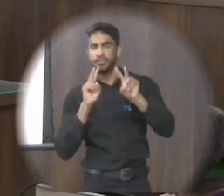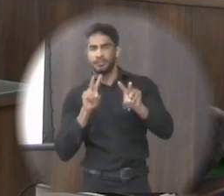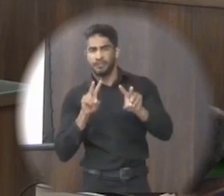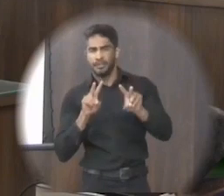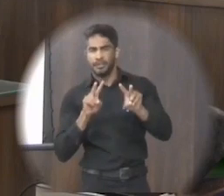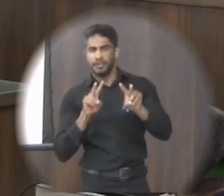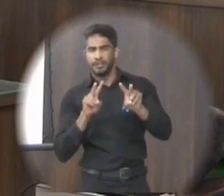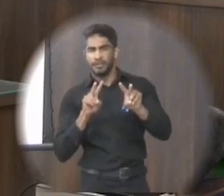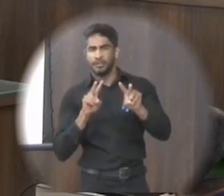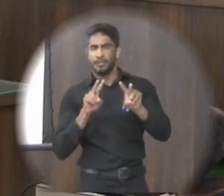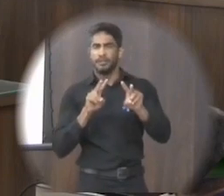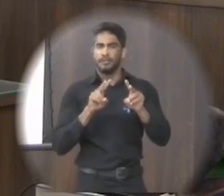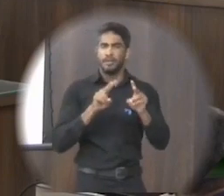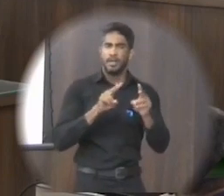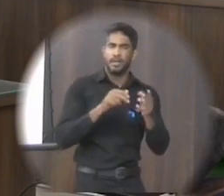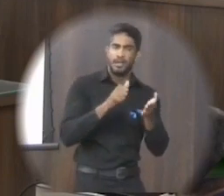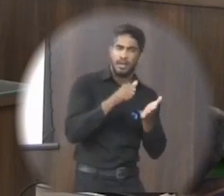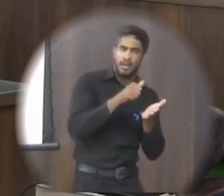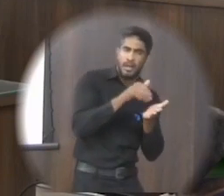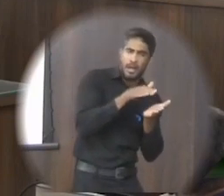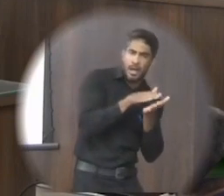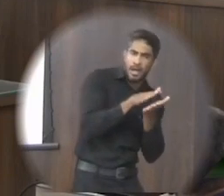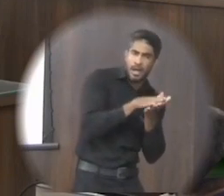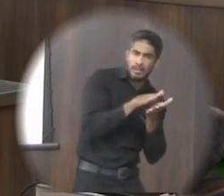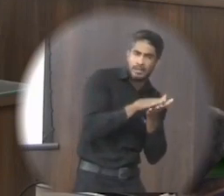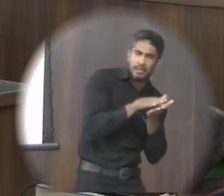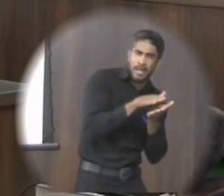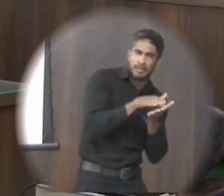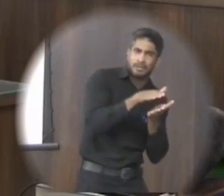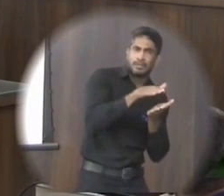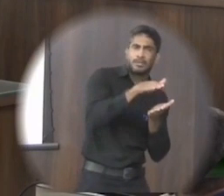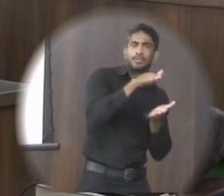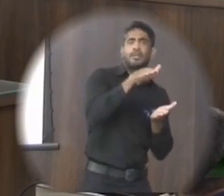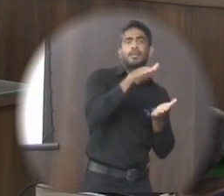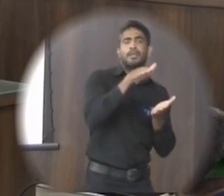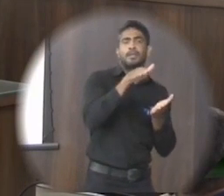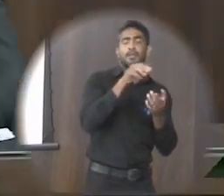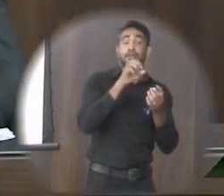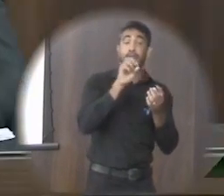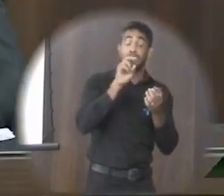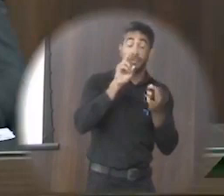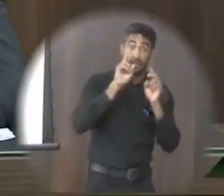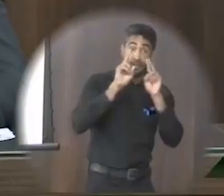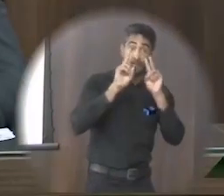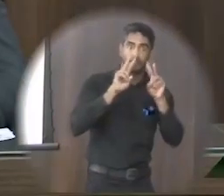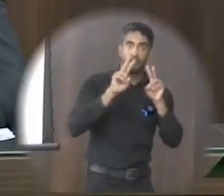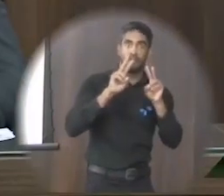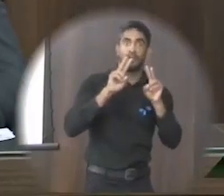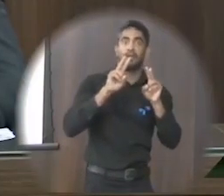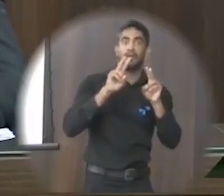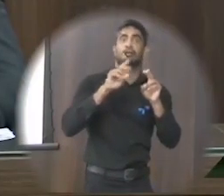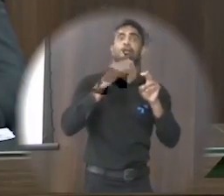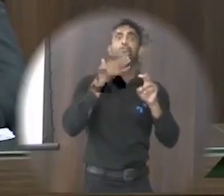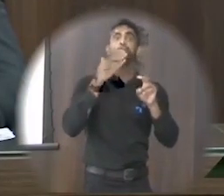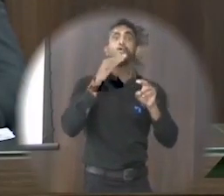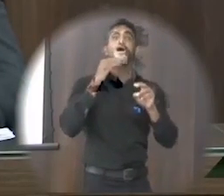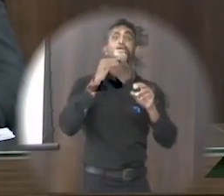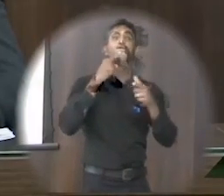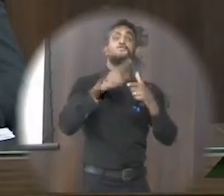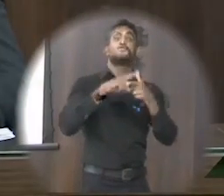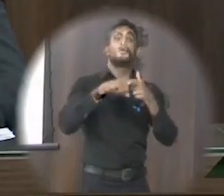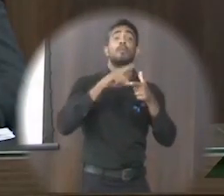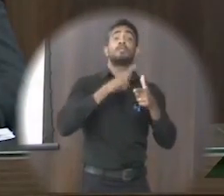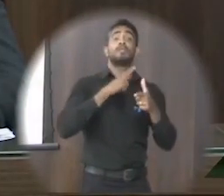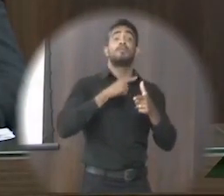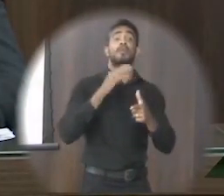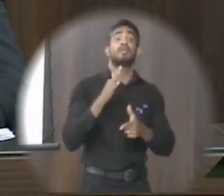vendo essas dívidas só remontando. Então, assim, eu sempre gosto de ter um olhar lá na frente, né? Com as consequências, porque